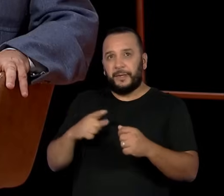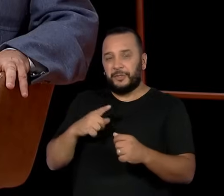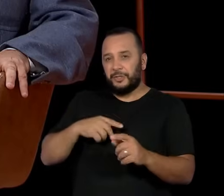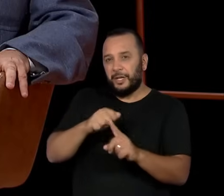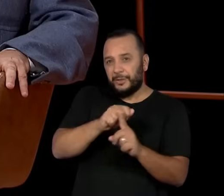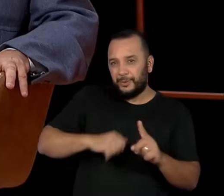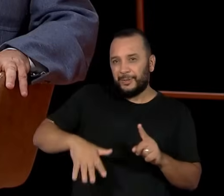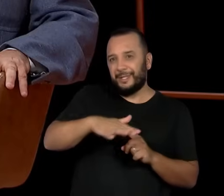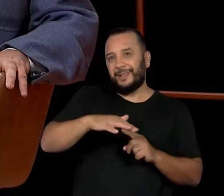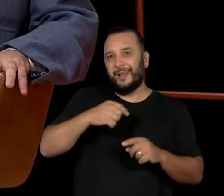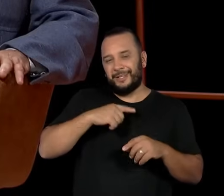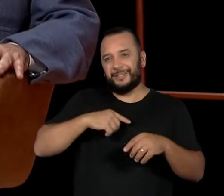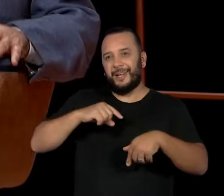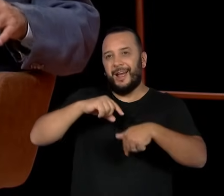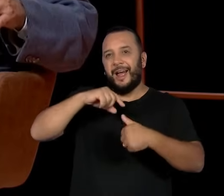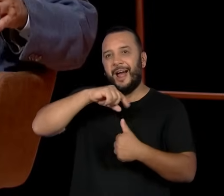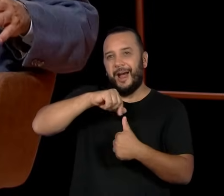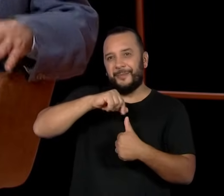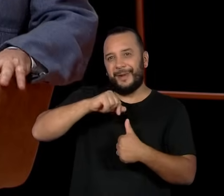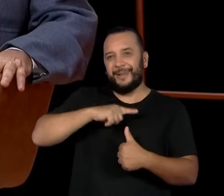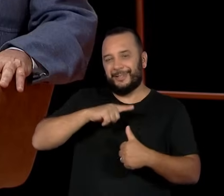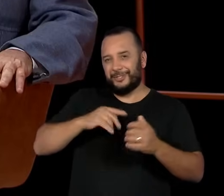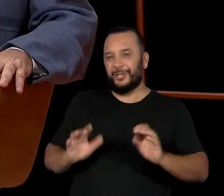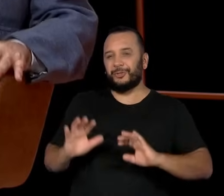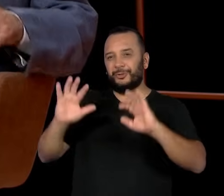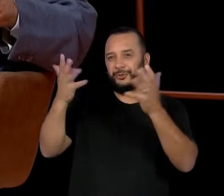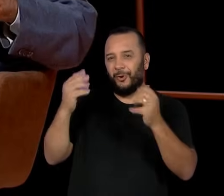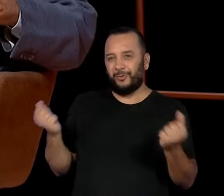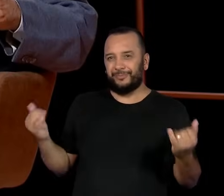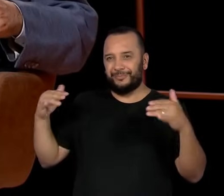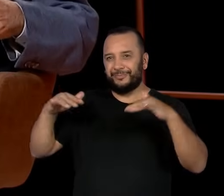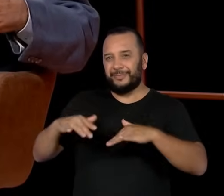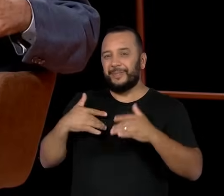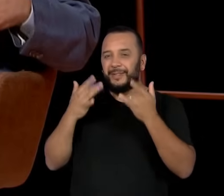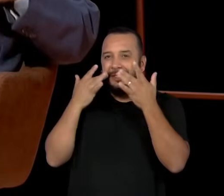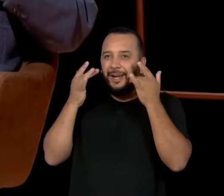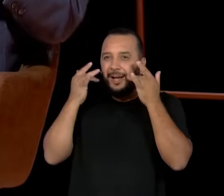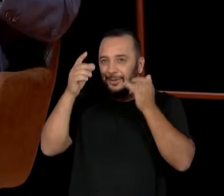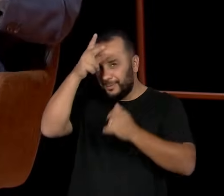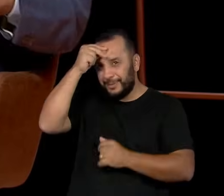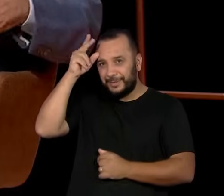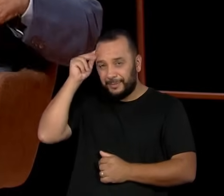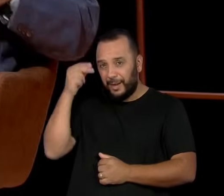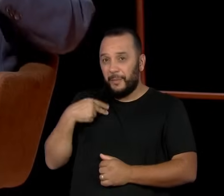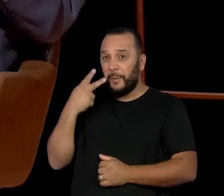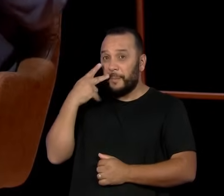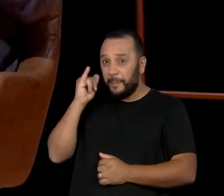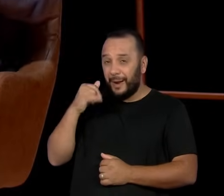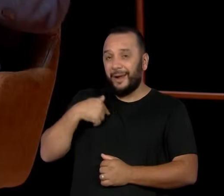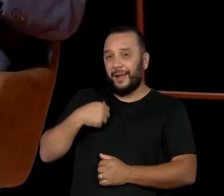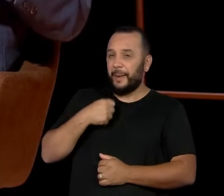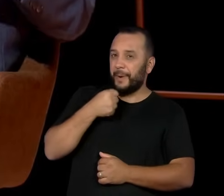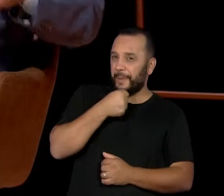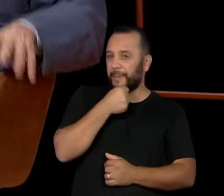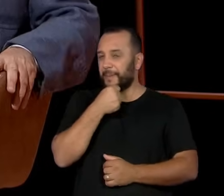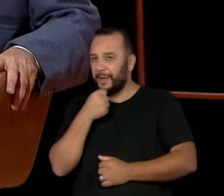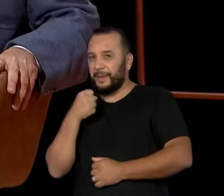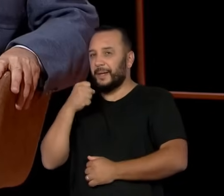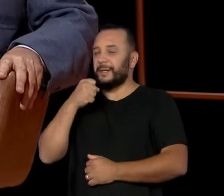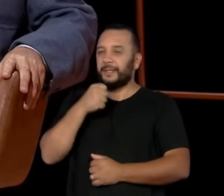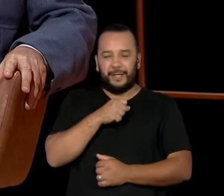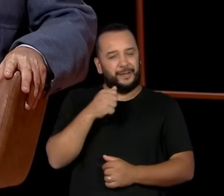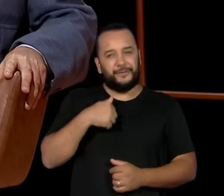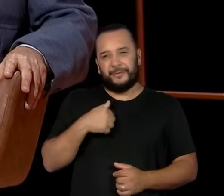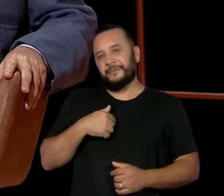e promovia alguns espetáculos no Teatro Municipal, onde ele cantava, fez Mil e Uma Noite e outras